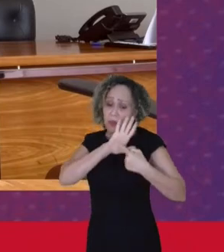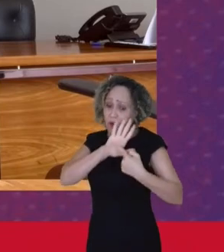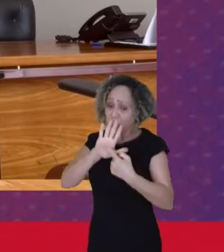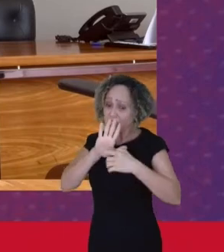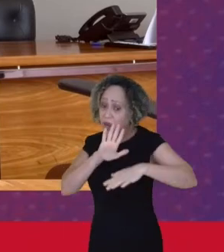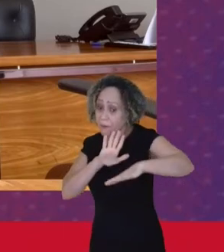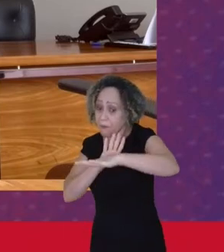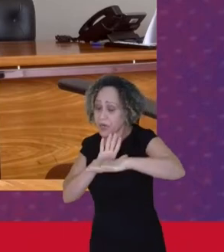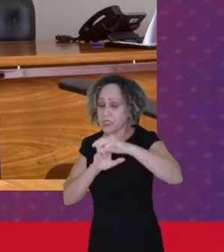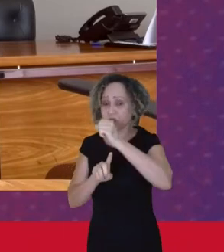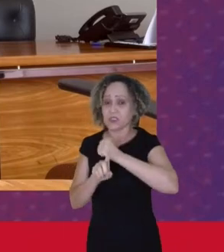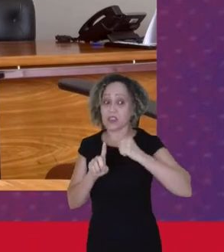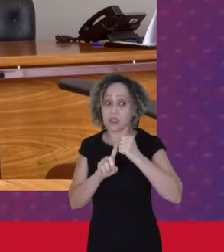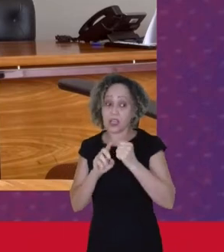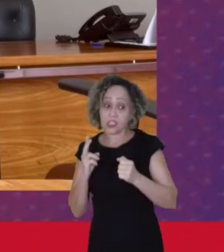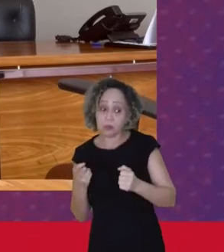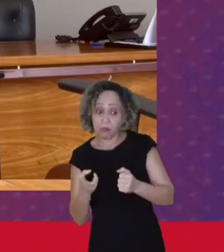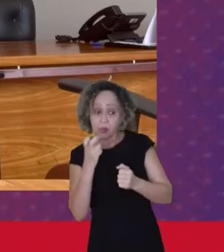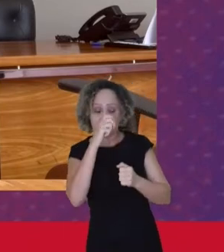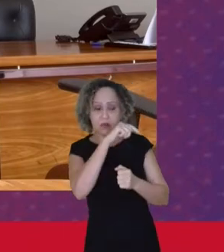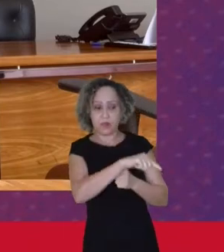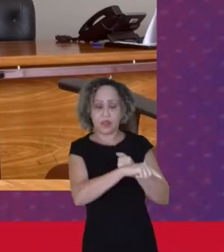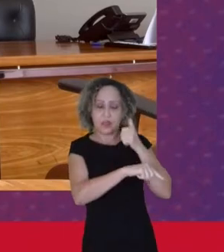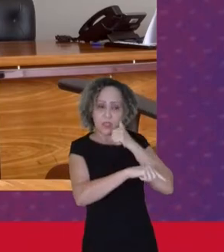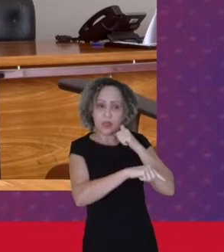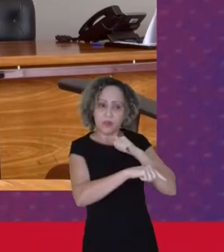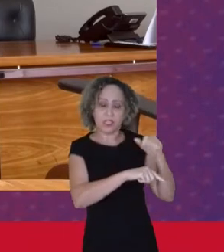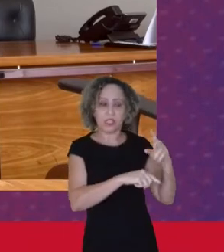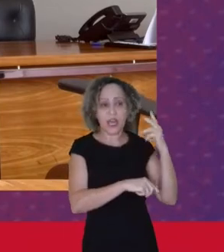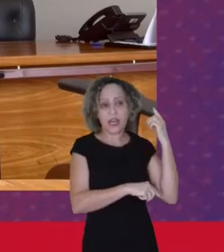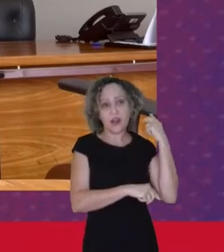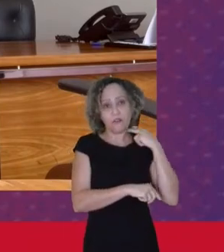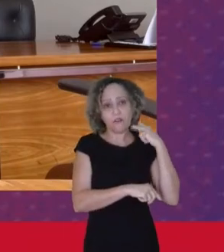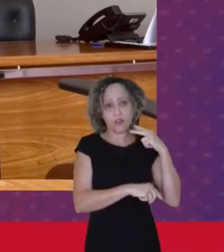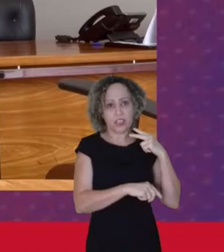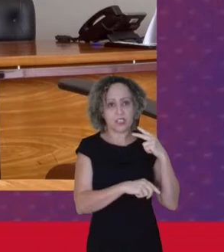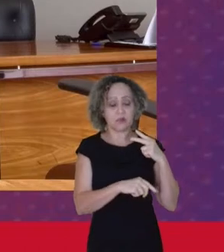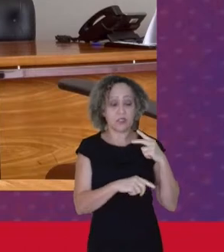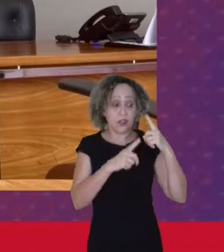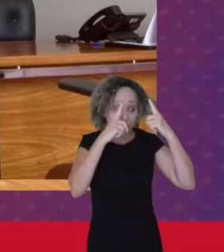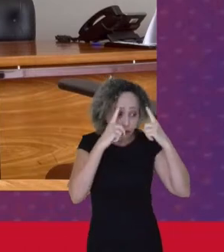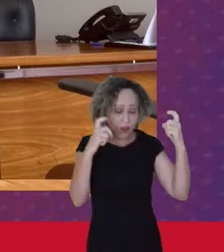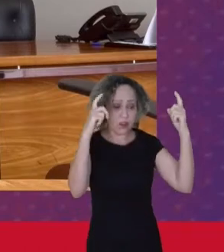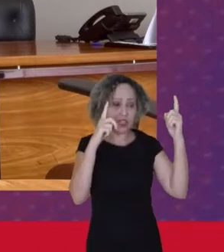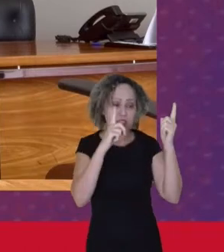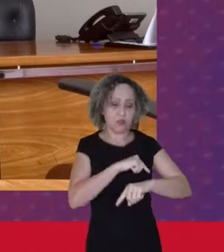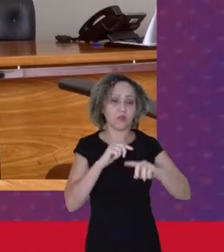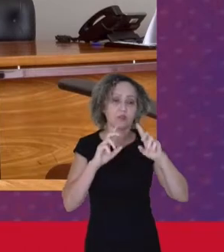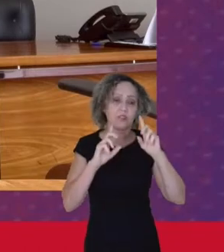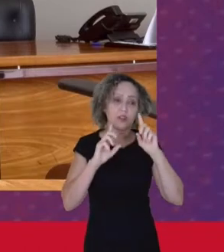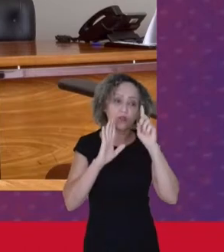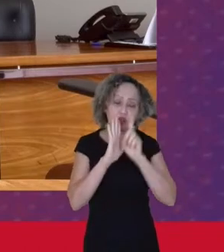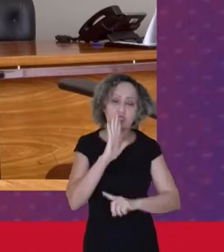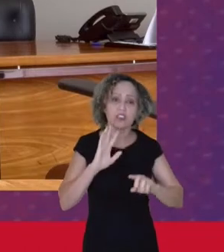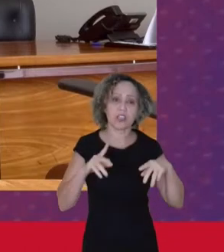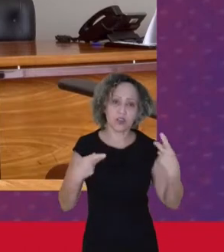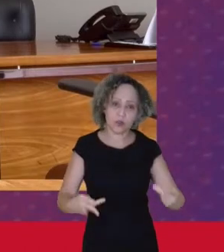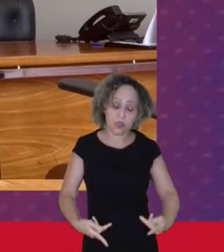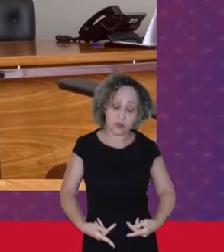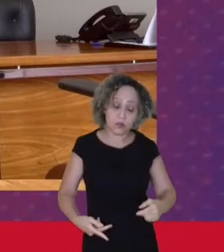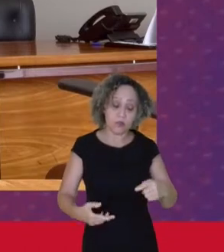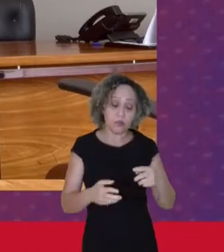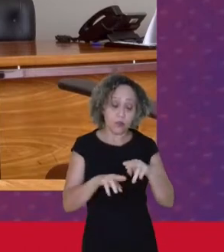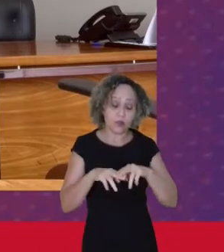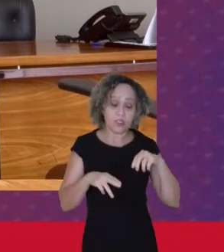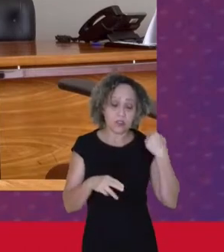violação de direitos humanos. Então, assim, por isso que a gente chamou o Humaniza de Pacto Nacional de Violações de Direitos